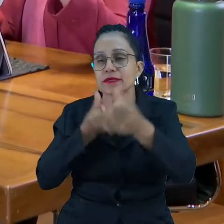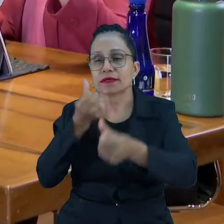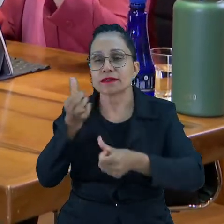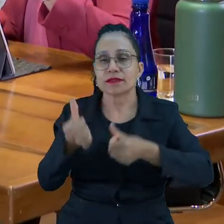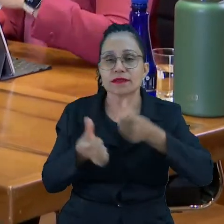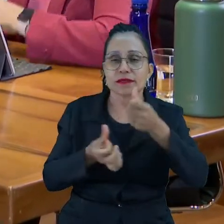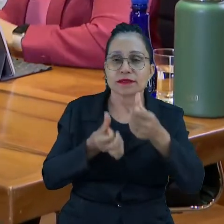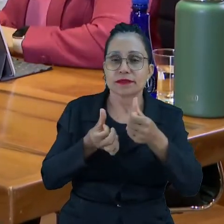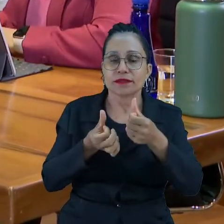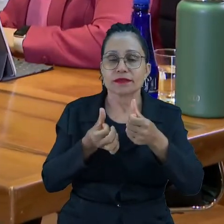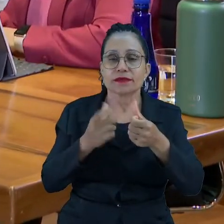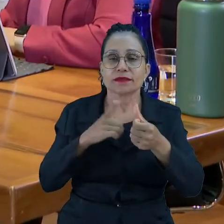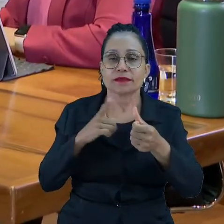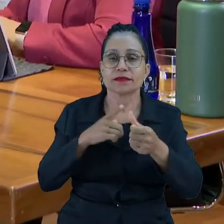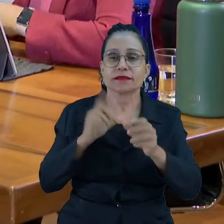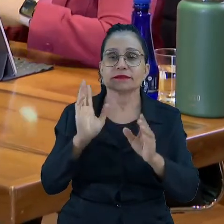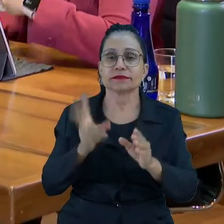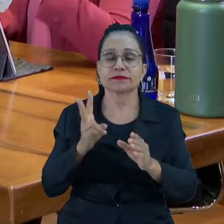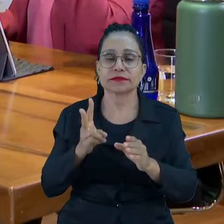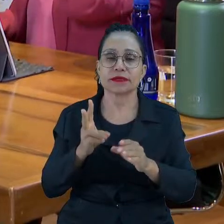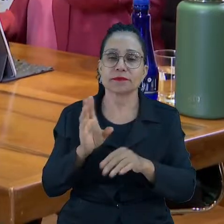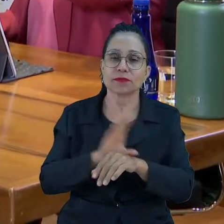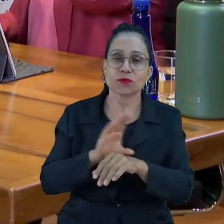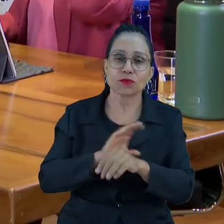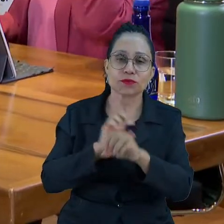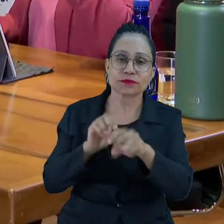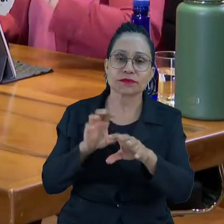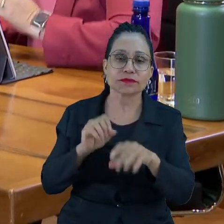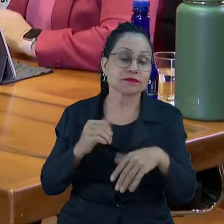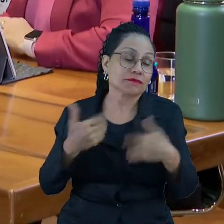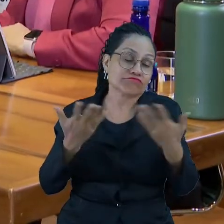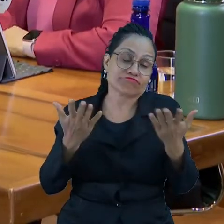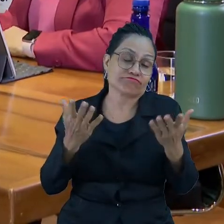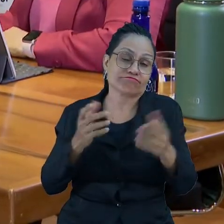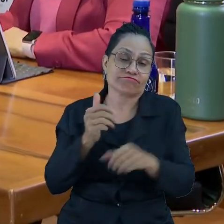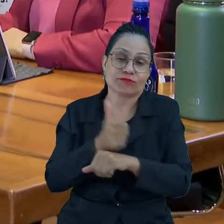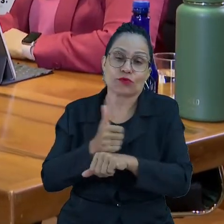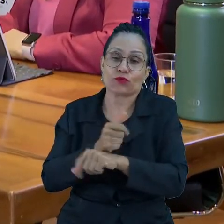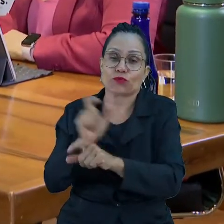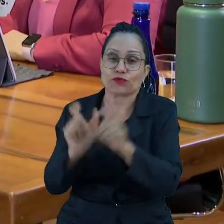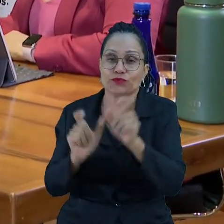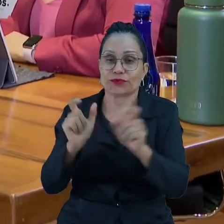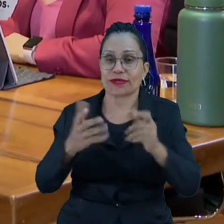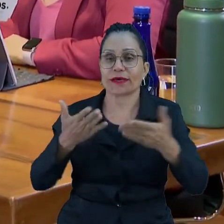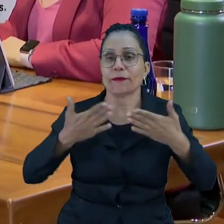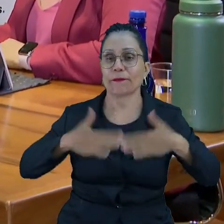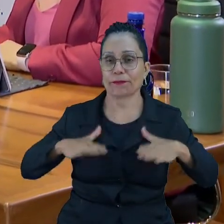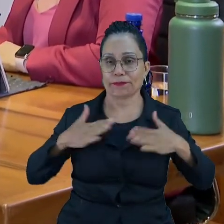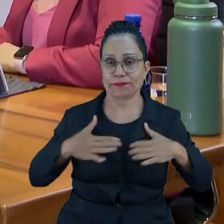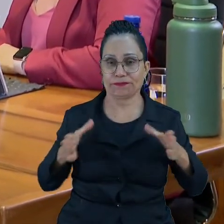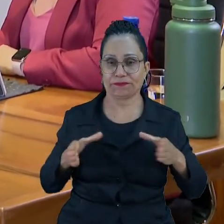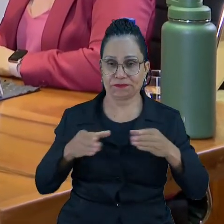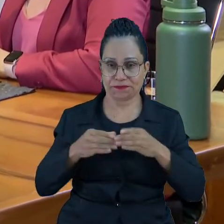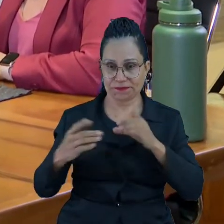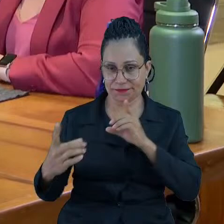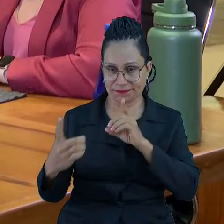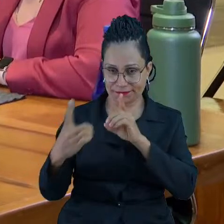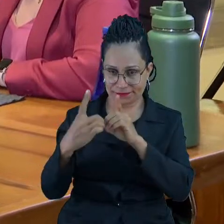como as que eu citei anteriormente. Então, para eles foi muito tranquilo. Nossa equipe de atendimento também é uma